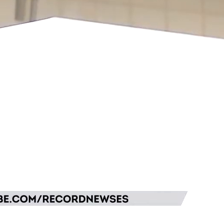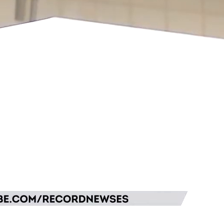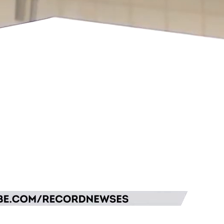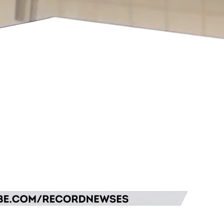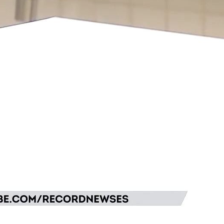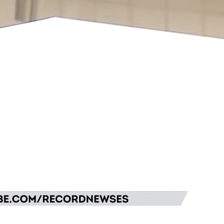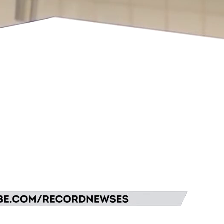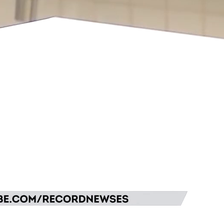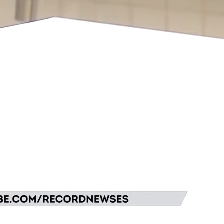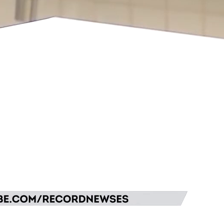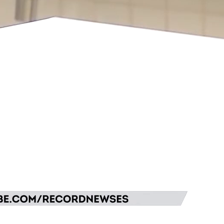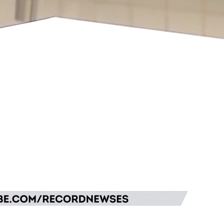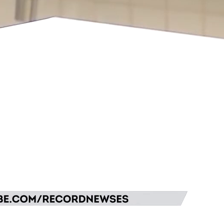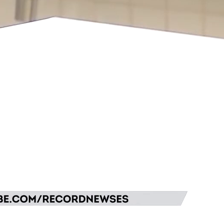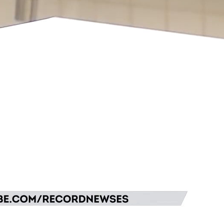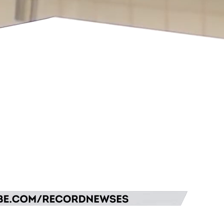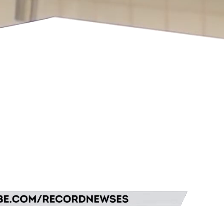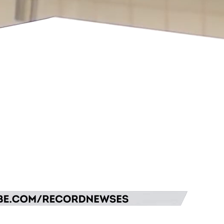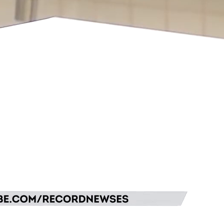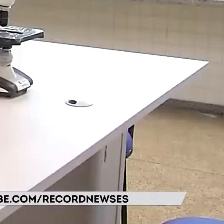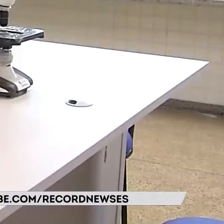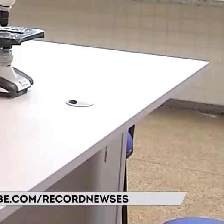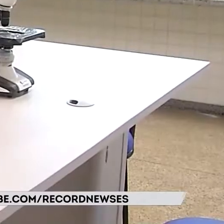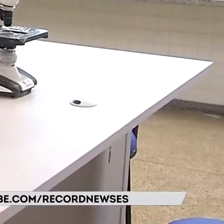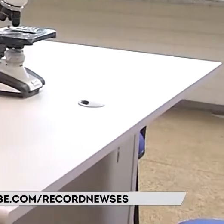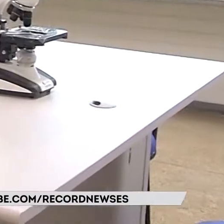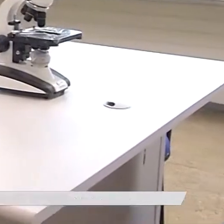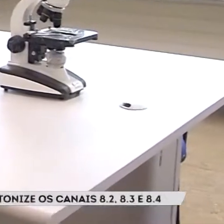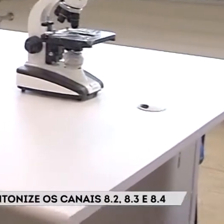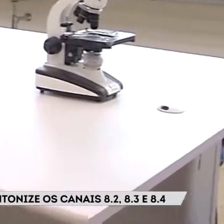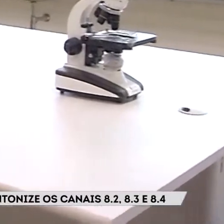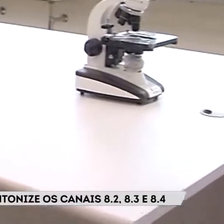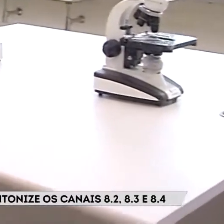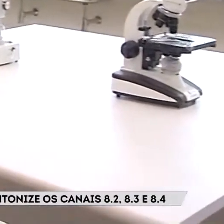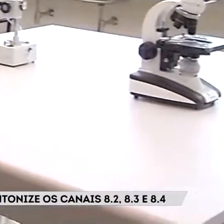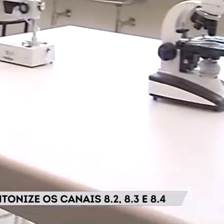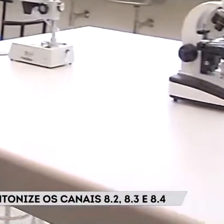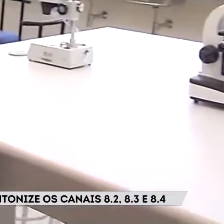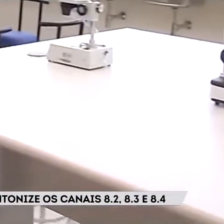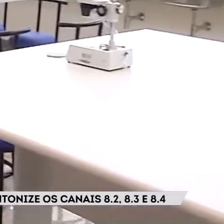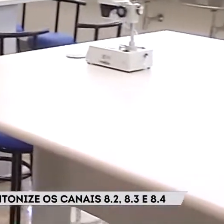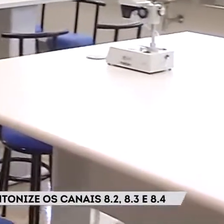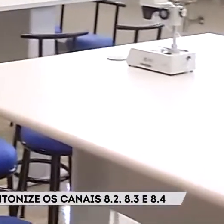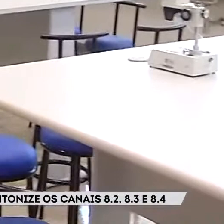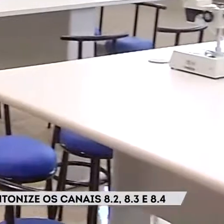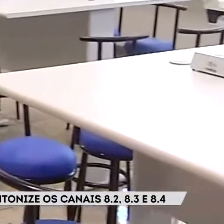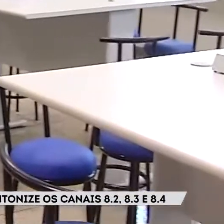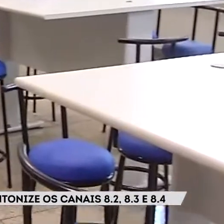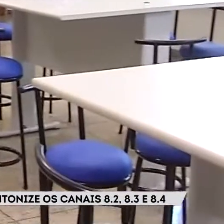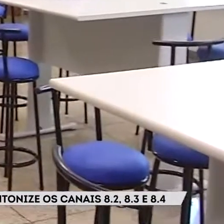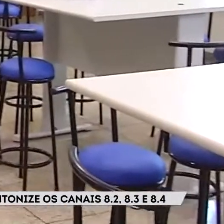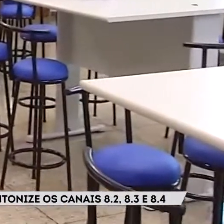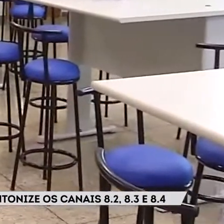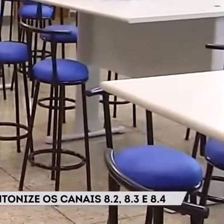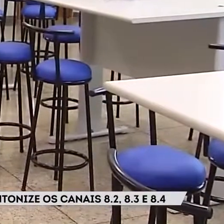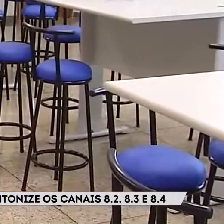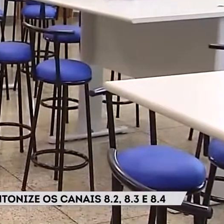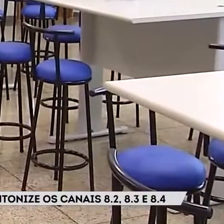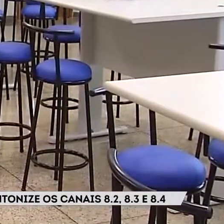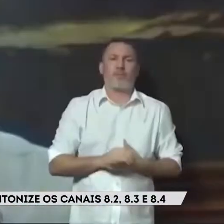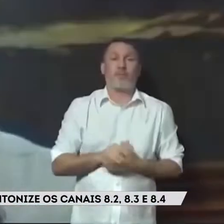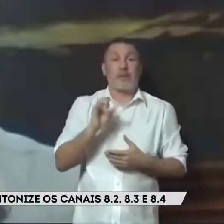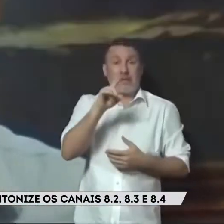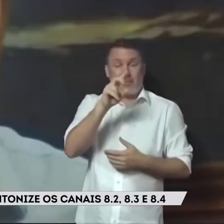reforçou que nas escolas, onde a tecnologia ainda não chegou, as atividades vão ser feitas e os alunos não serão